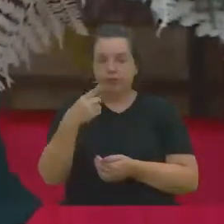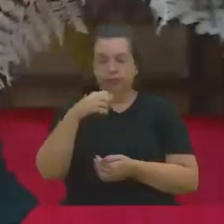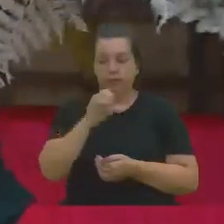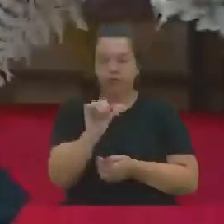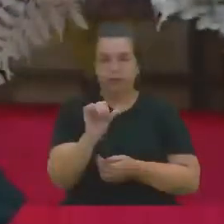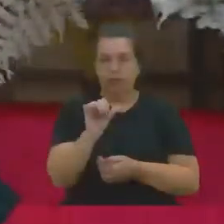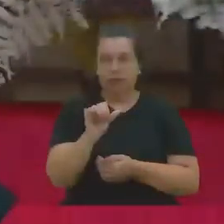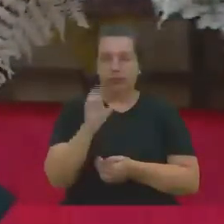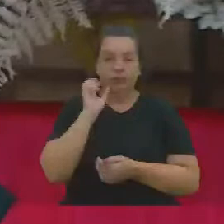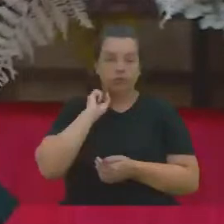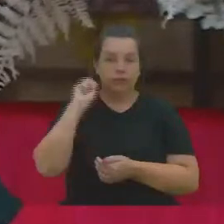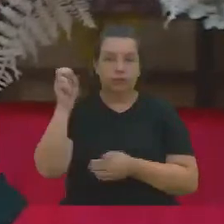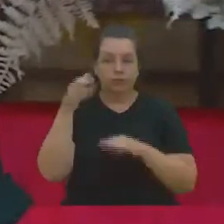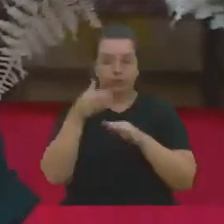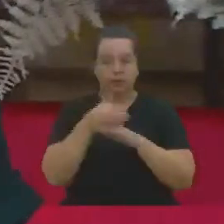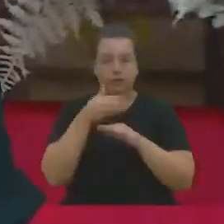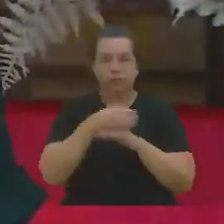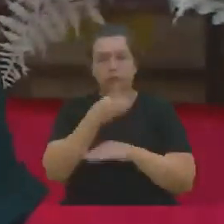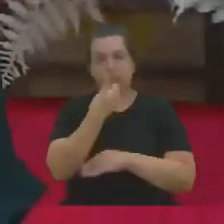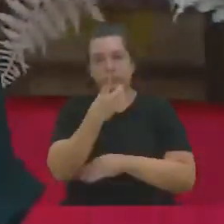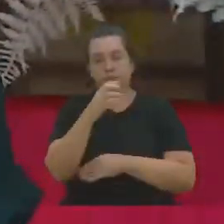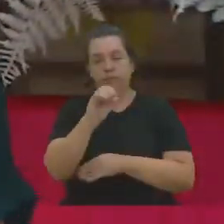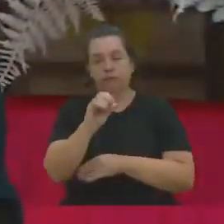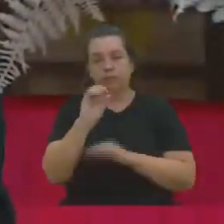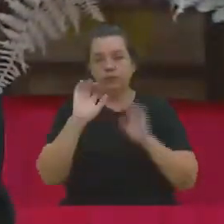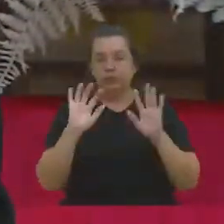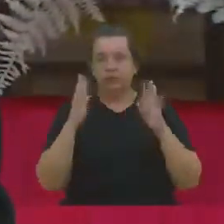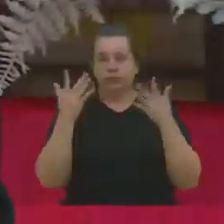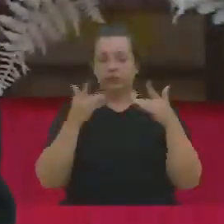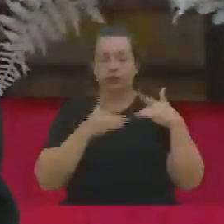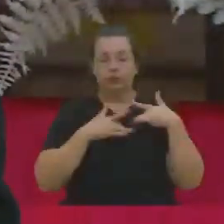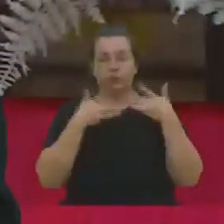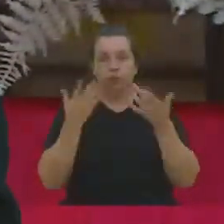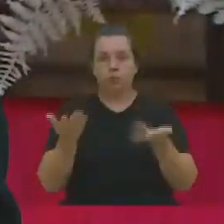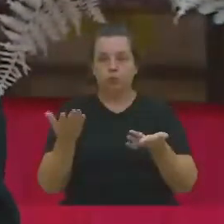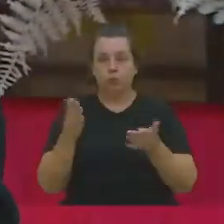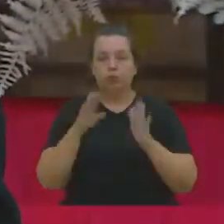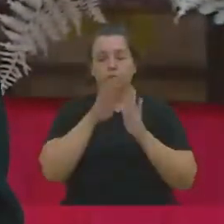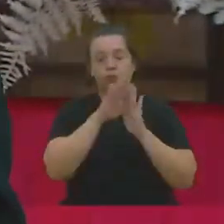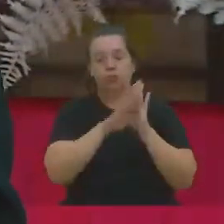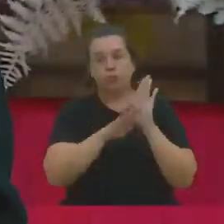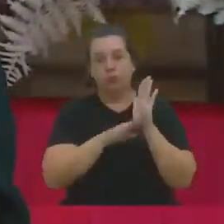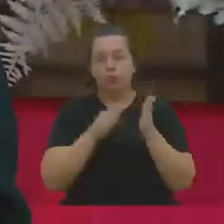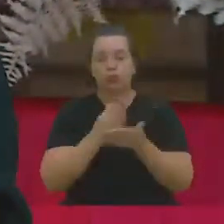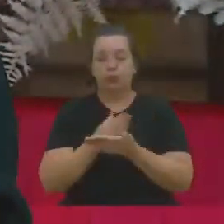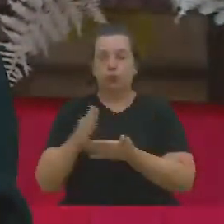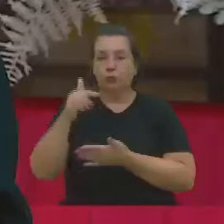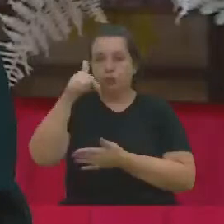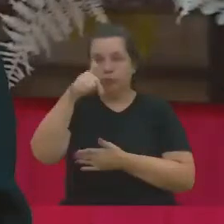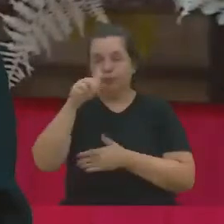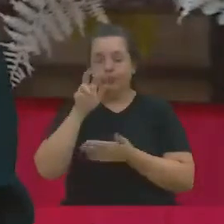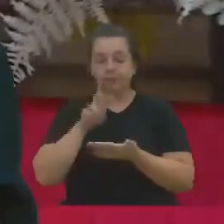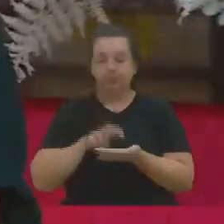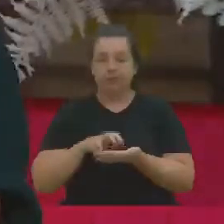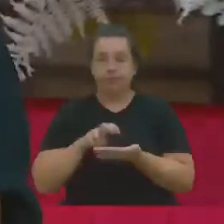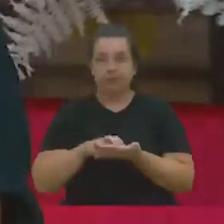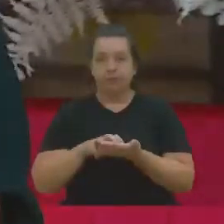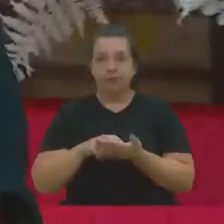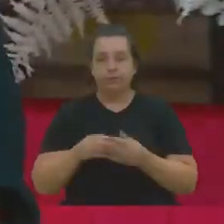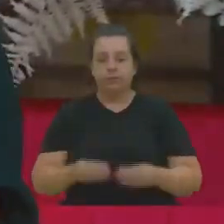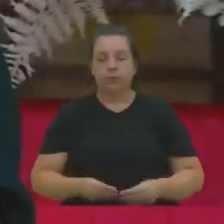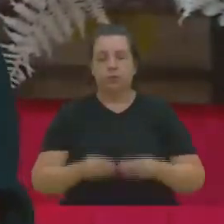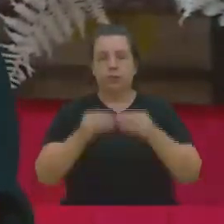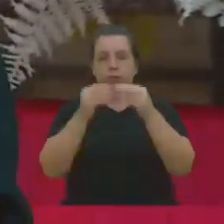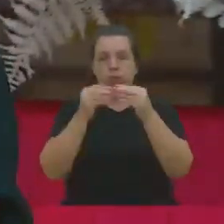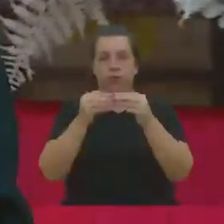de abril, participe da 10ª Festa da Misericórdia. A programação começa às 7 horas da manhã com